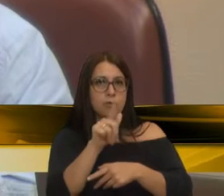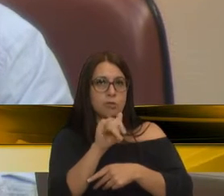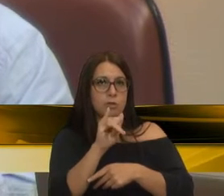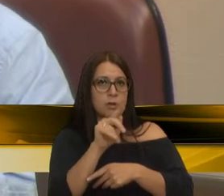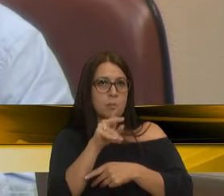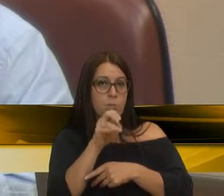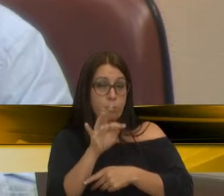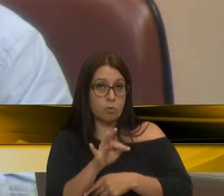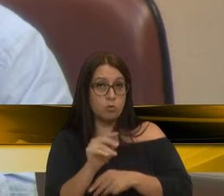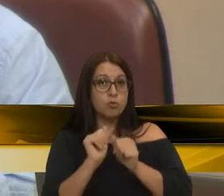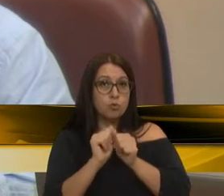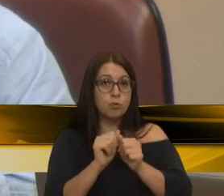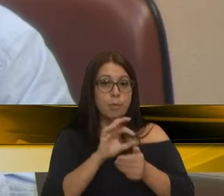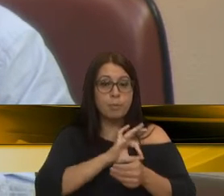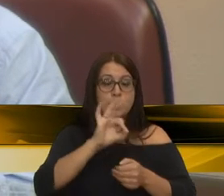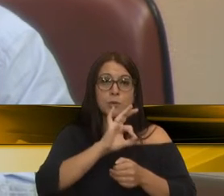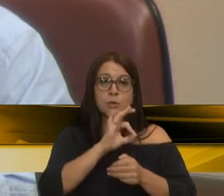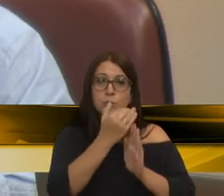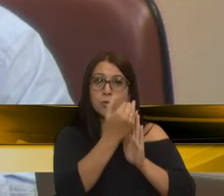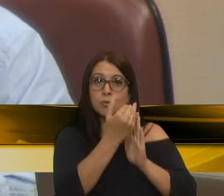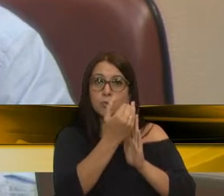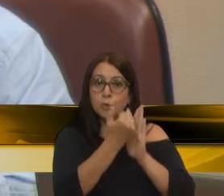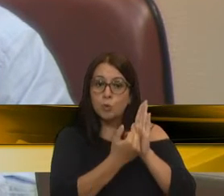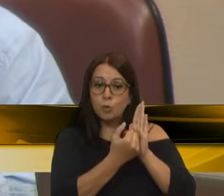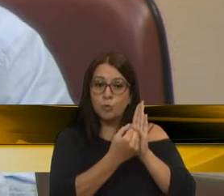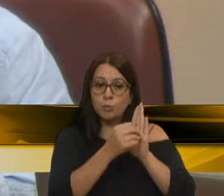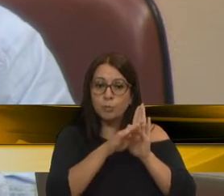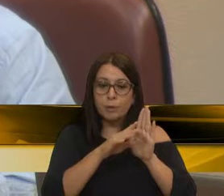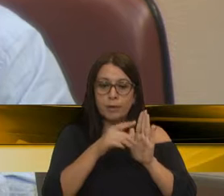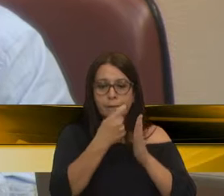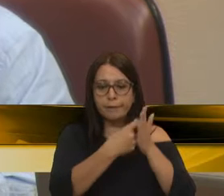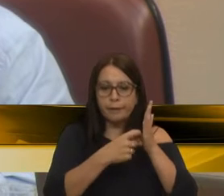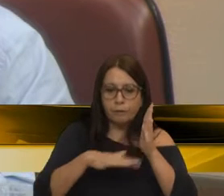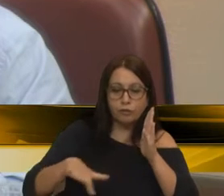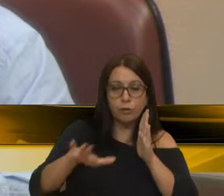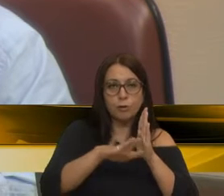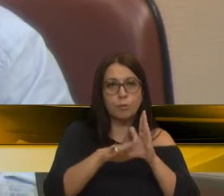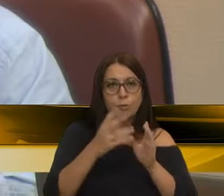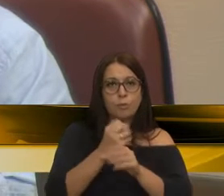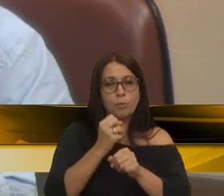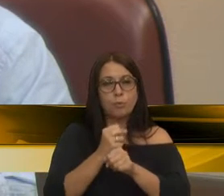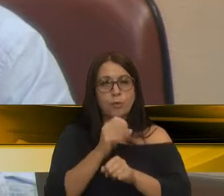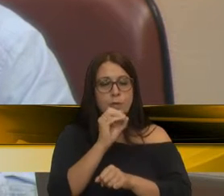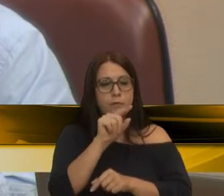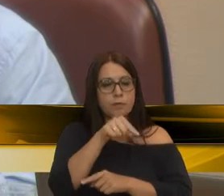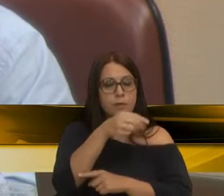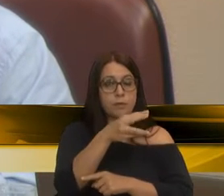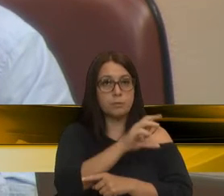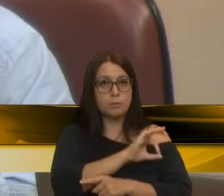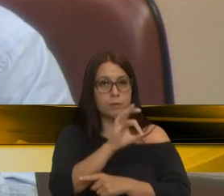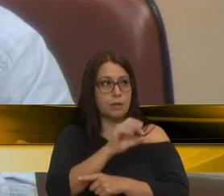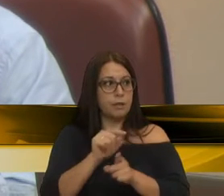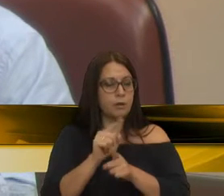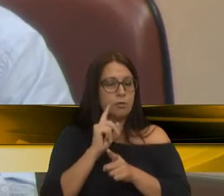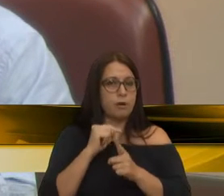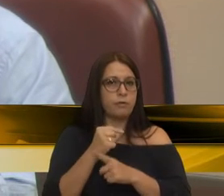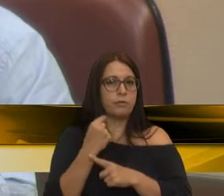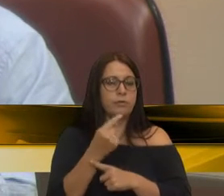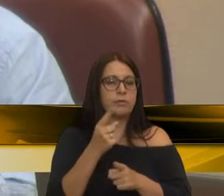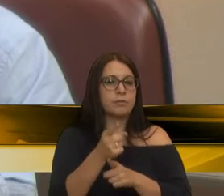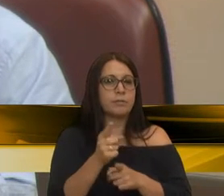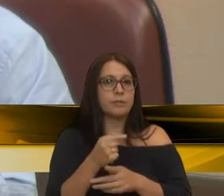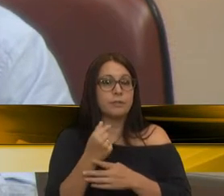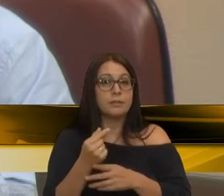aplicado o percentual de desconto sobre a tarifa geral calculada de 0,3 por cento conforme ofertado na